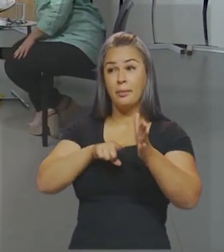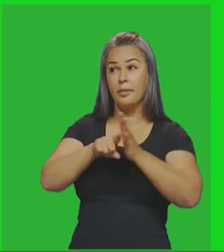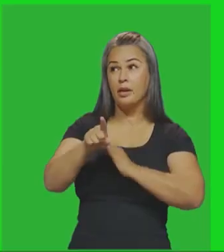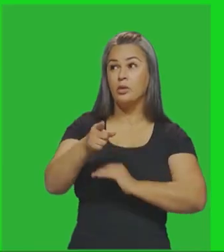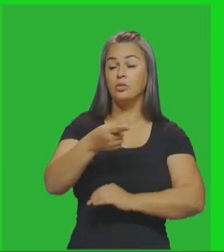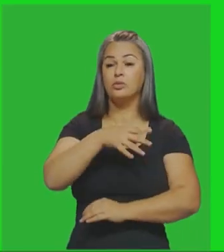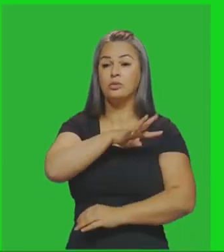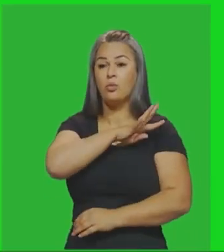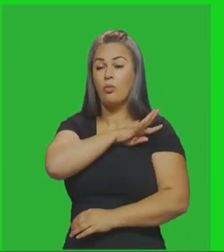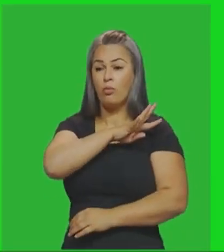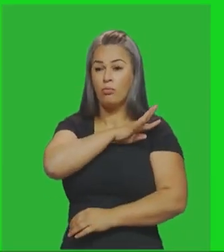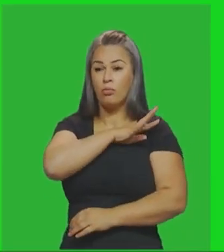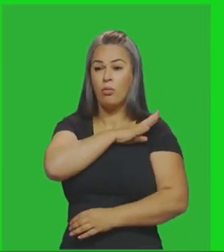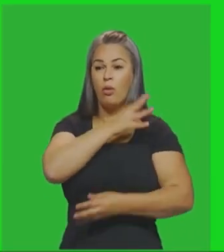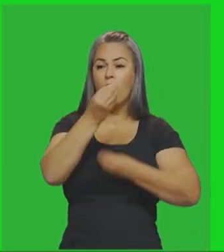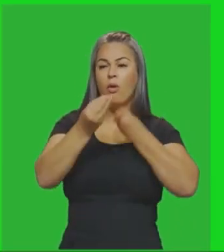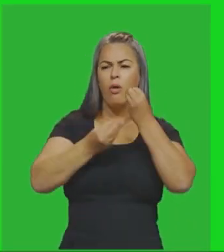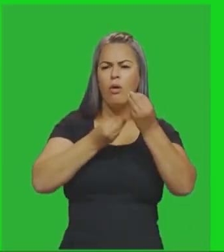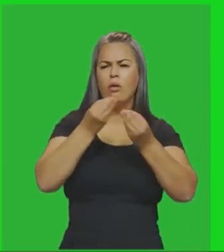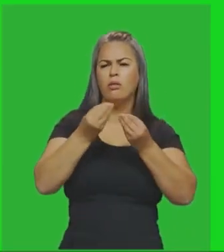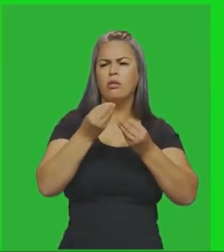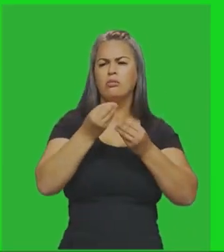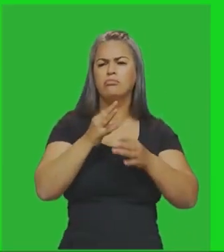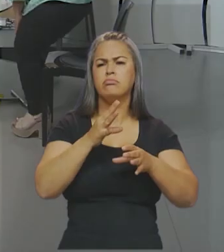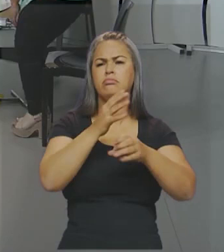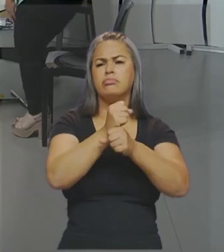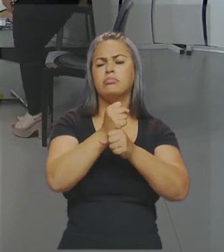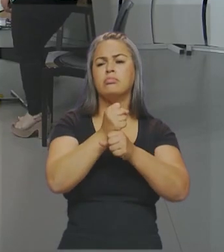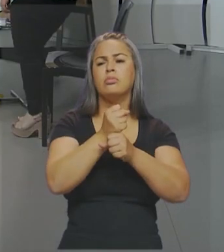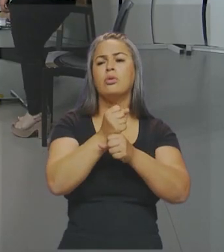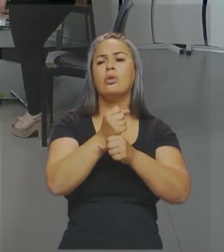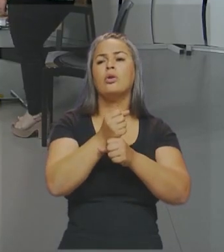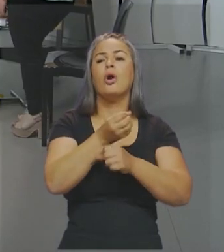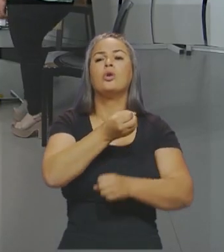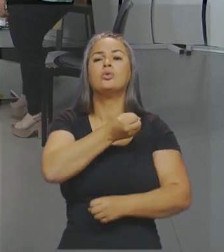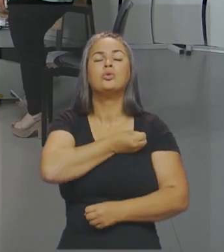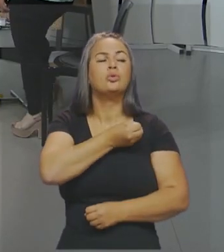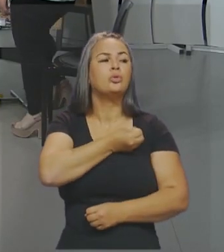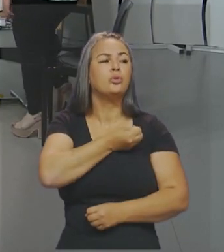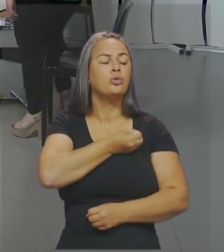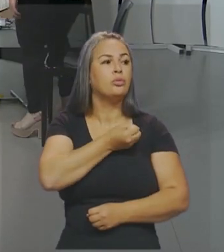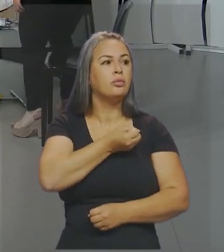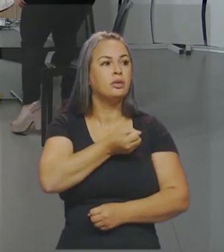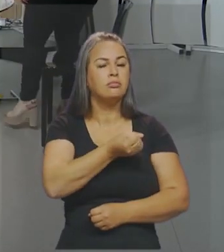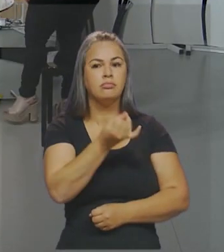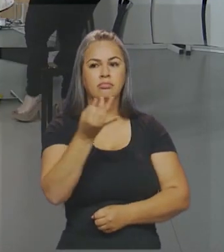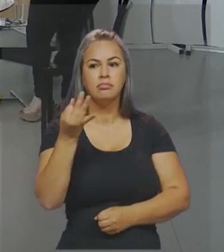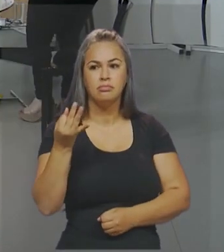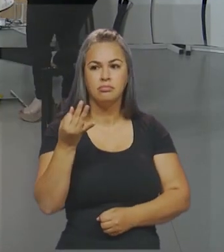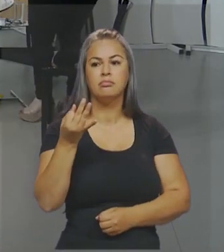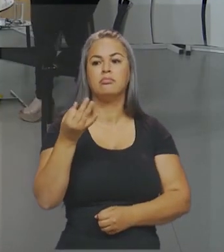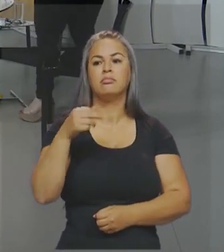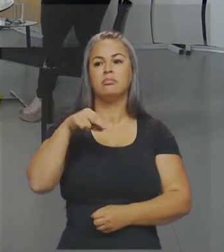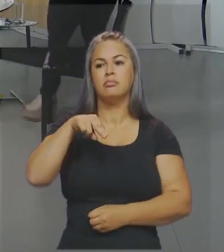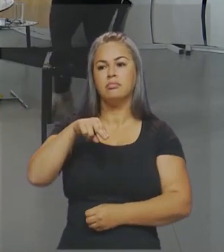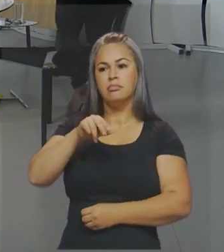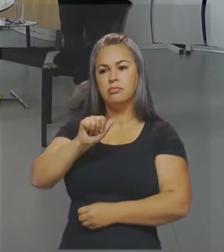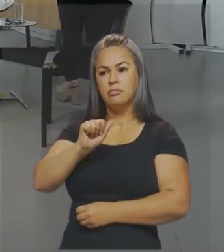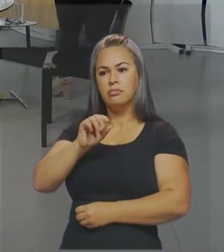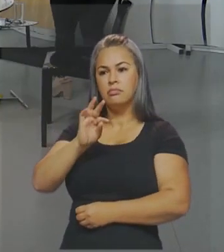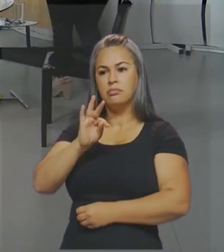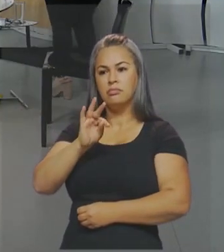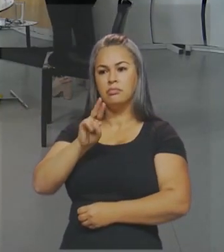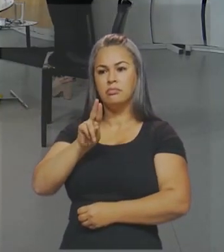posso compor um número natural? Muito obrigada pela Natural, pergunta. desculpa. Muito obrigada pela pergunta.